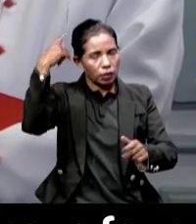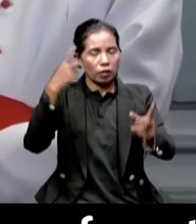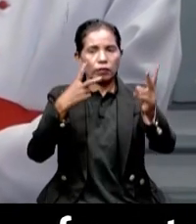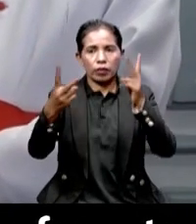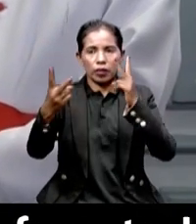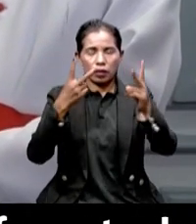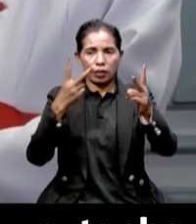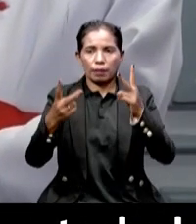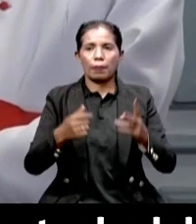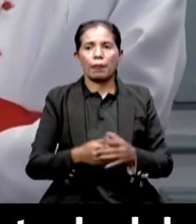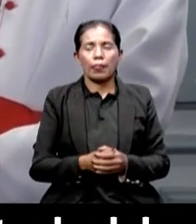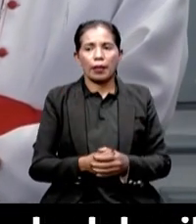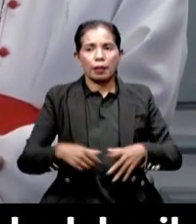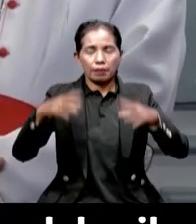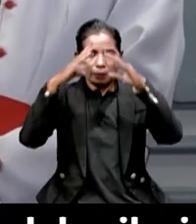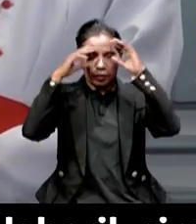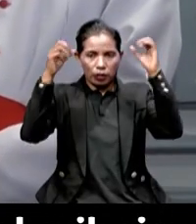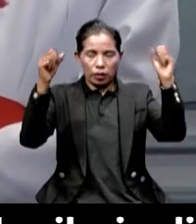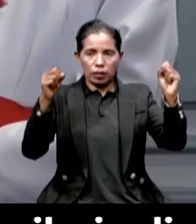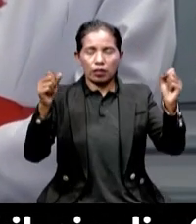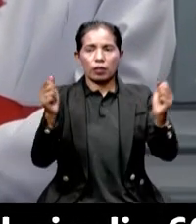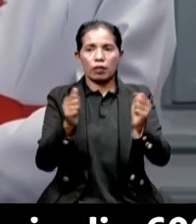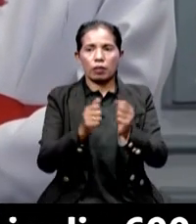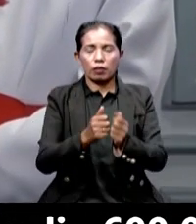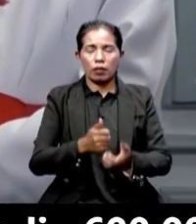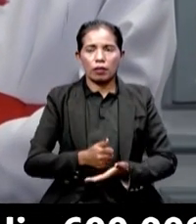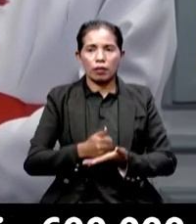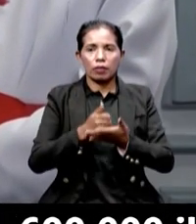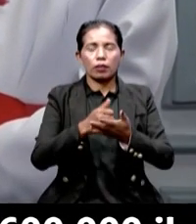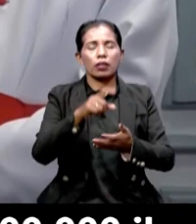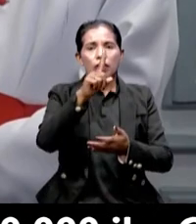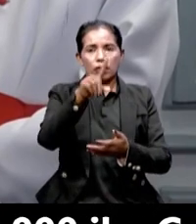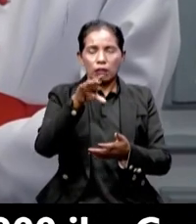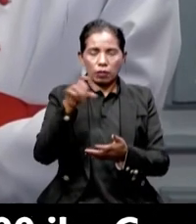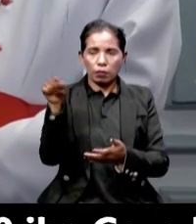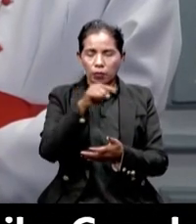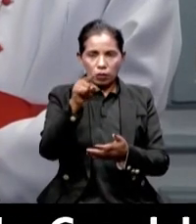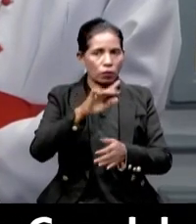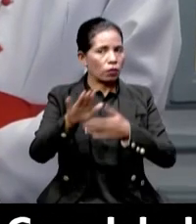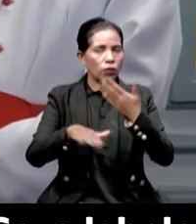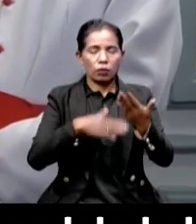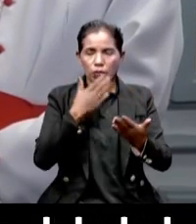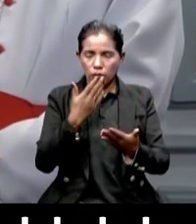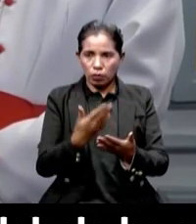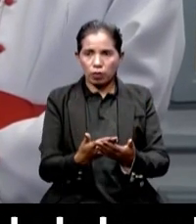Neluni, presidência, tandem 100%, boa Toto